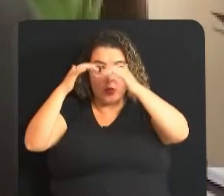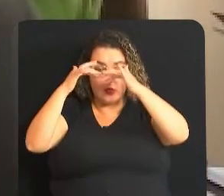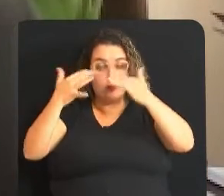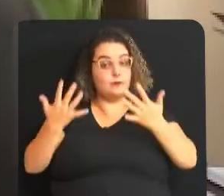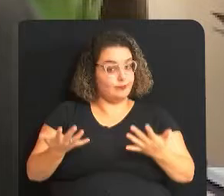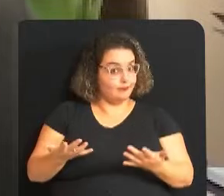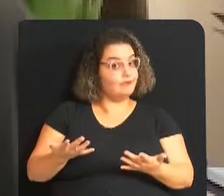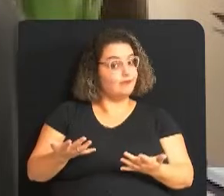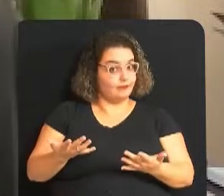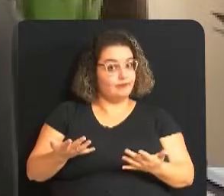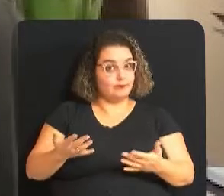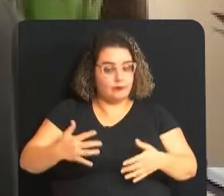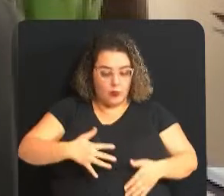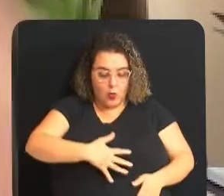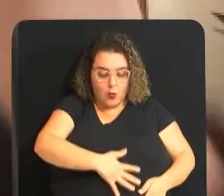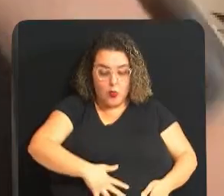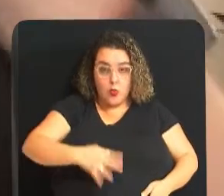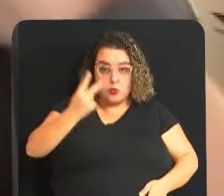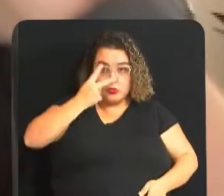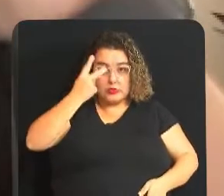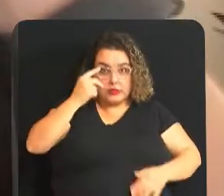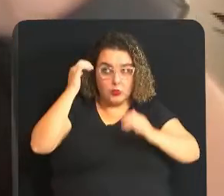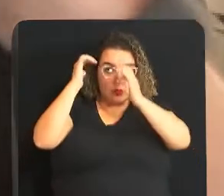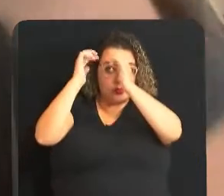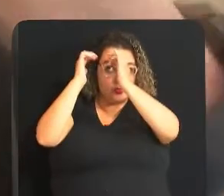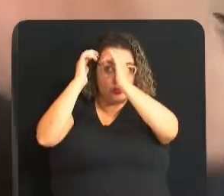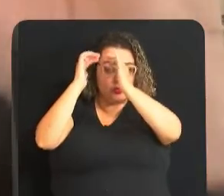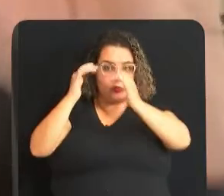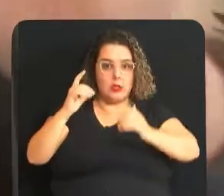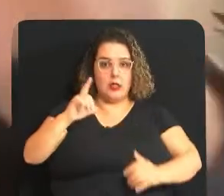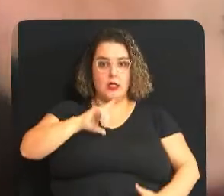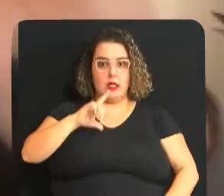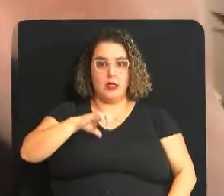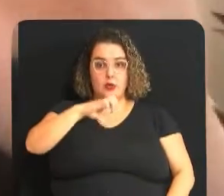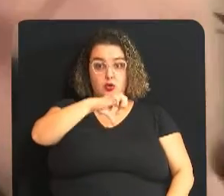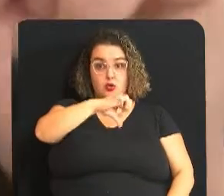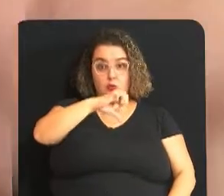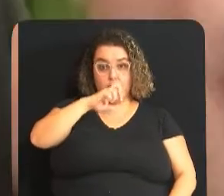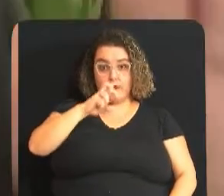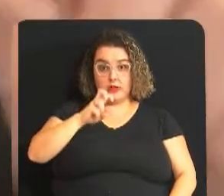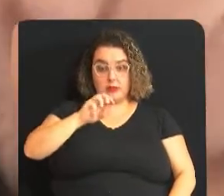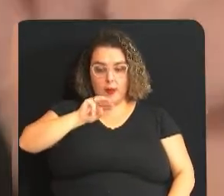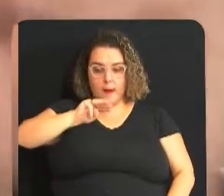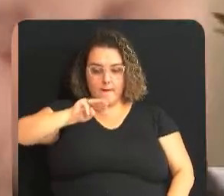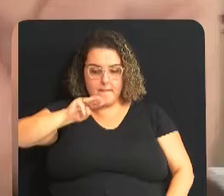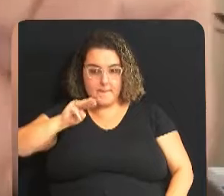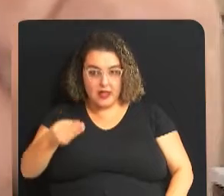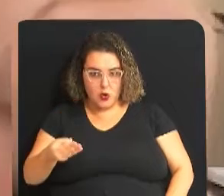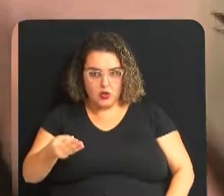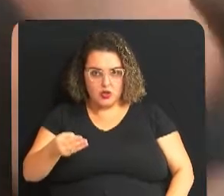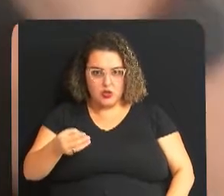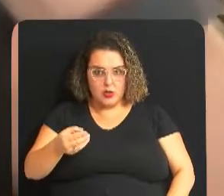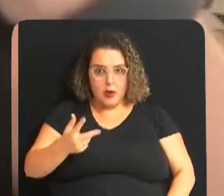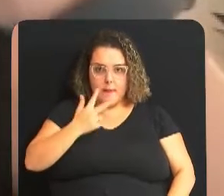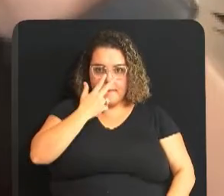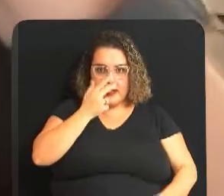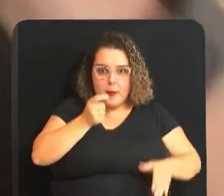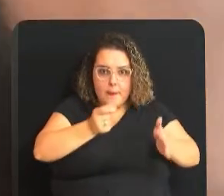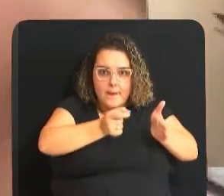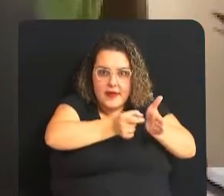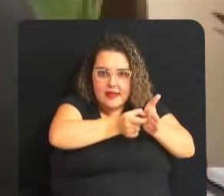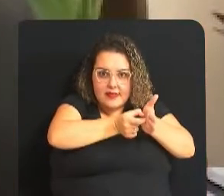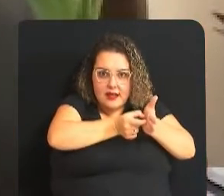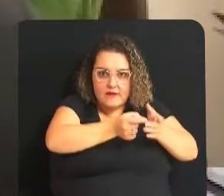abdômen é chamado de segundo cérebro. A gente tem aqui 95 bilhões de pendrives. Sabe aquele pendrive de computador? Eu tenho